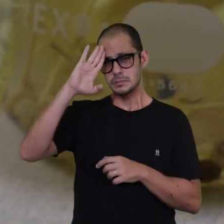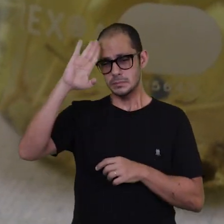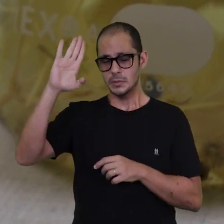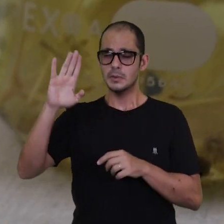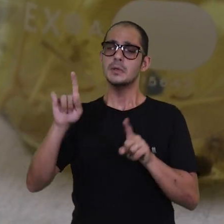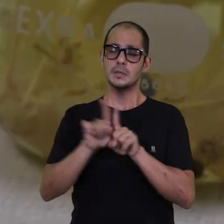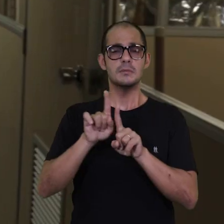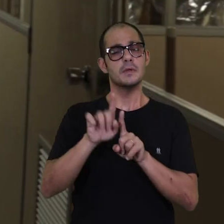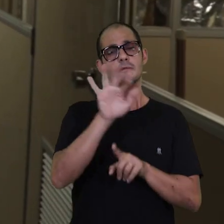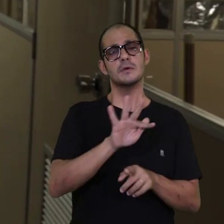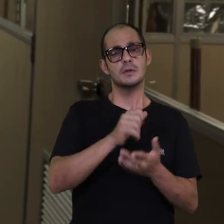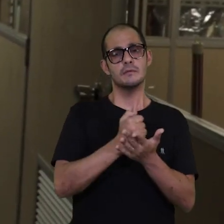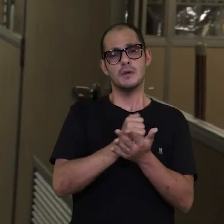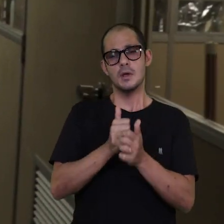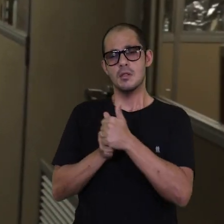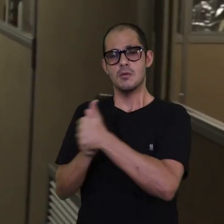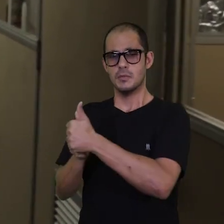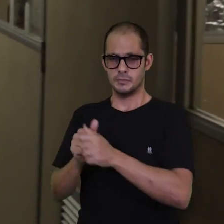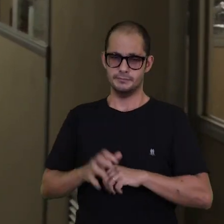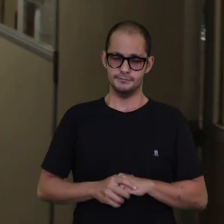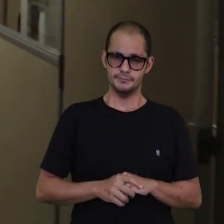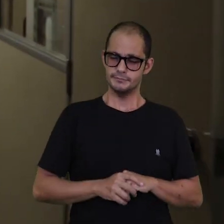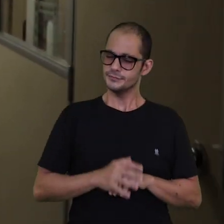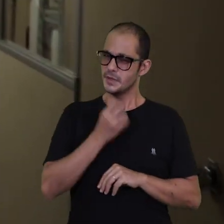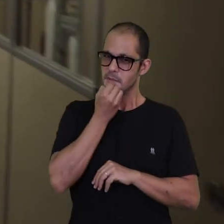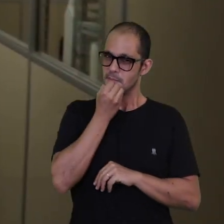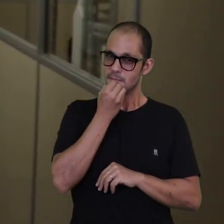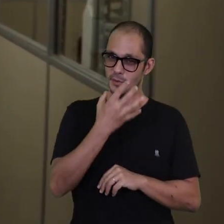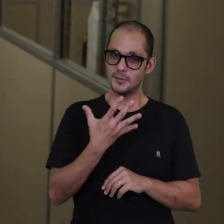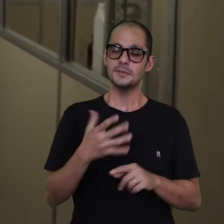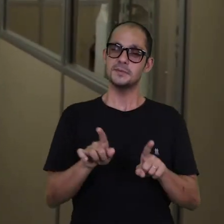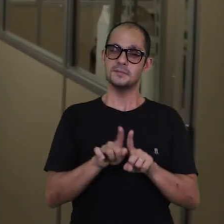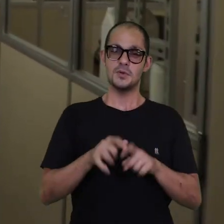ela cresceu muito, né? E a Faculdade de Farmácia acompanhou esse crescimento da